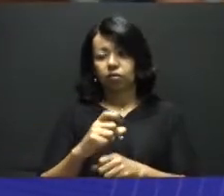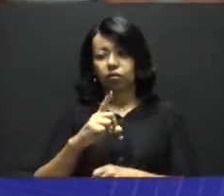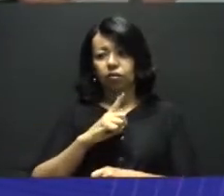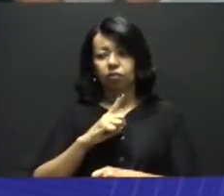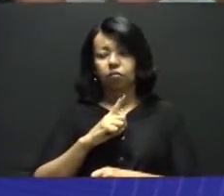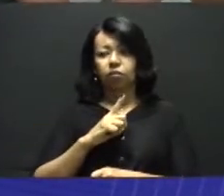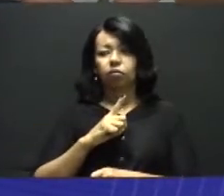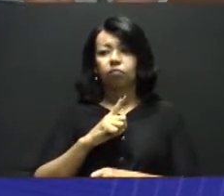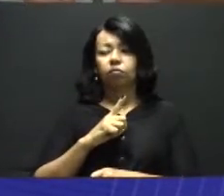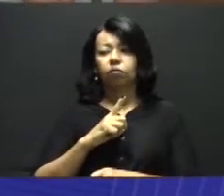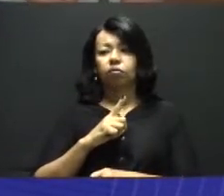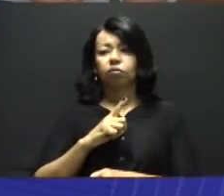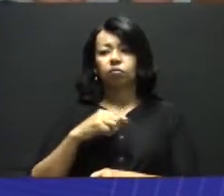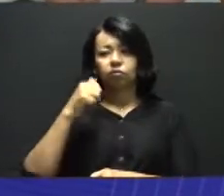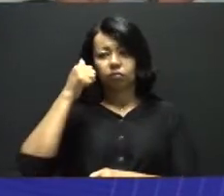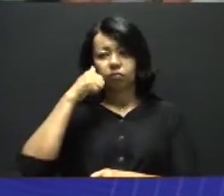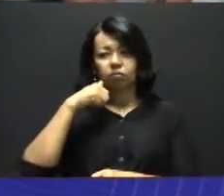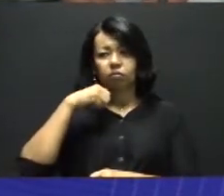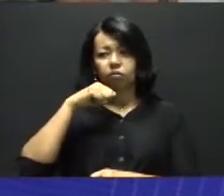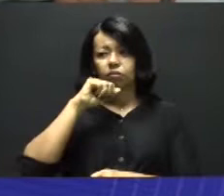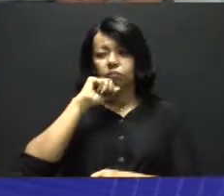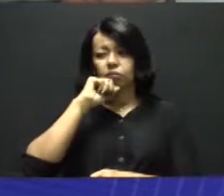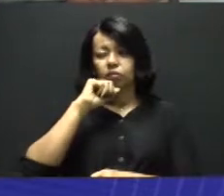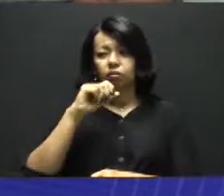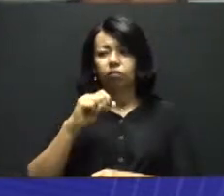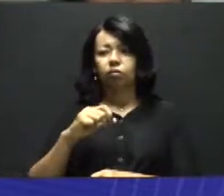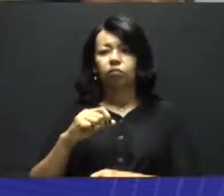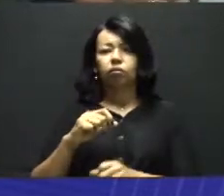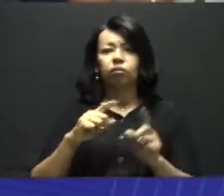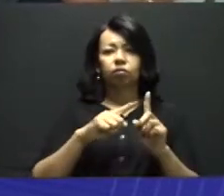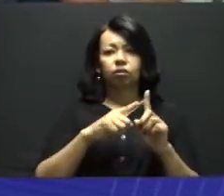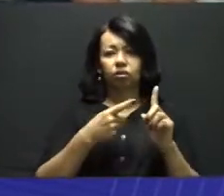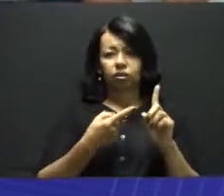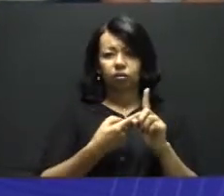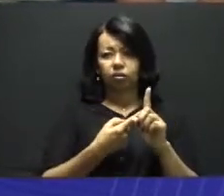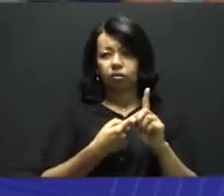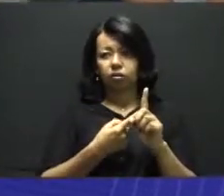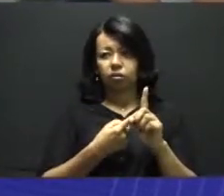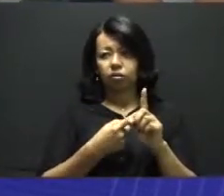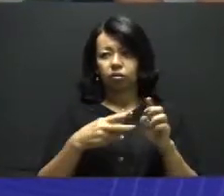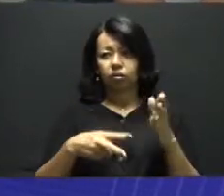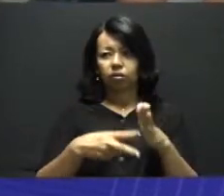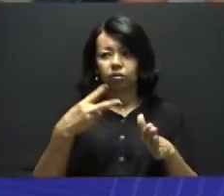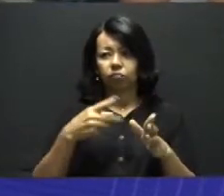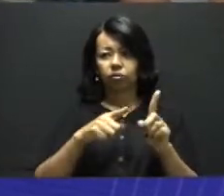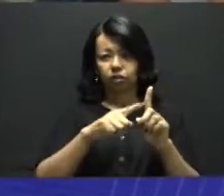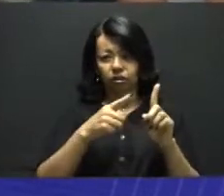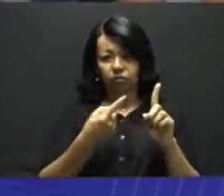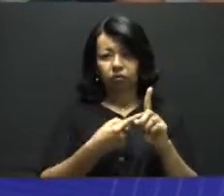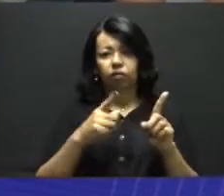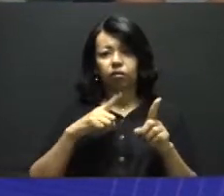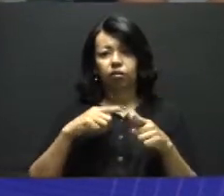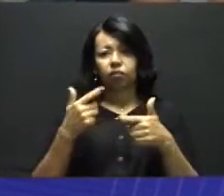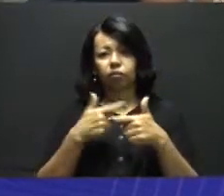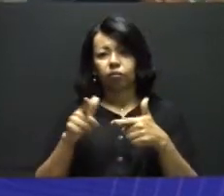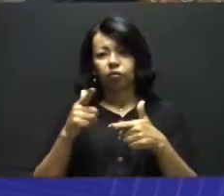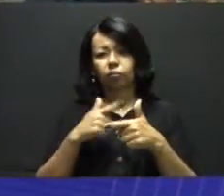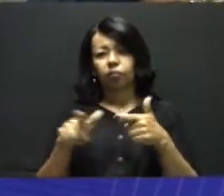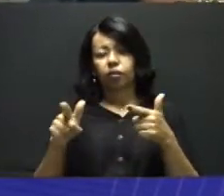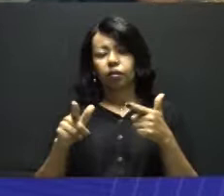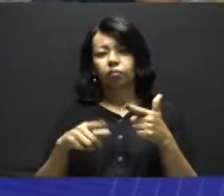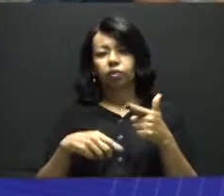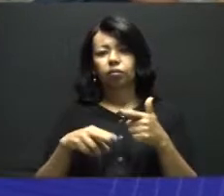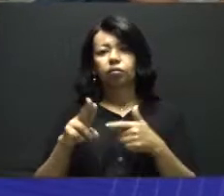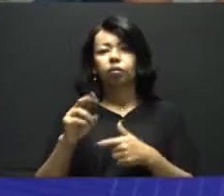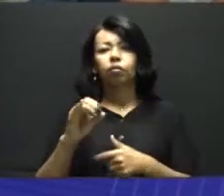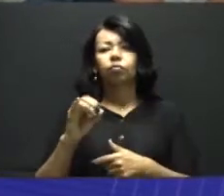batista de lima santos e durante a gestação nessa segunda gravidez teve problemas de infecção urinária